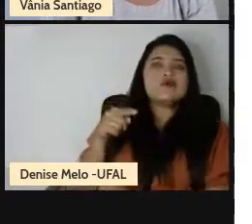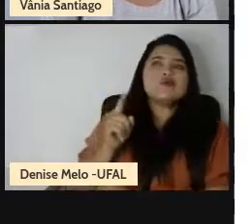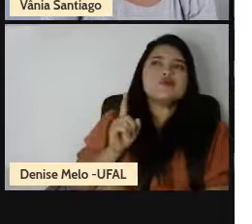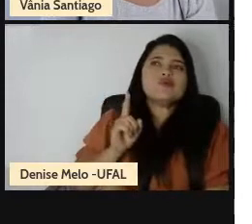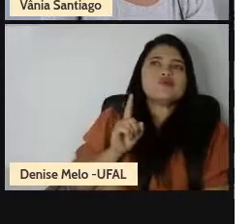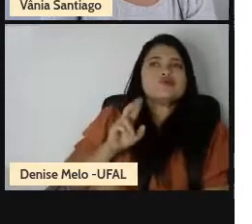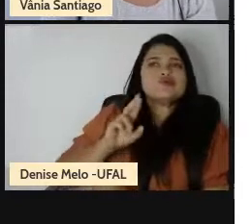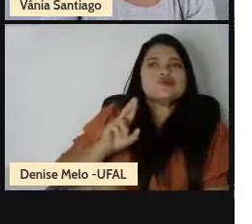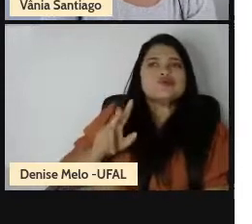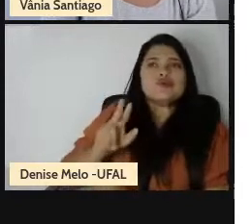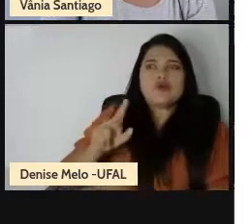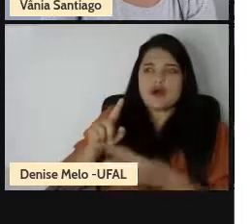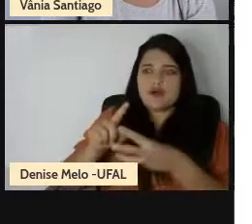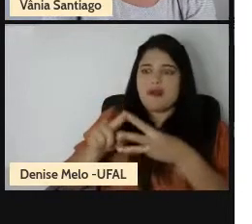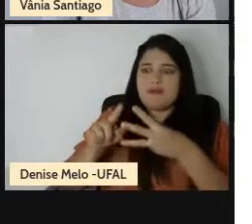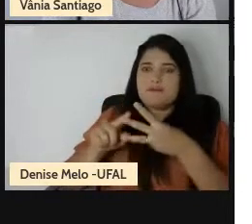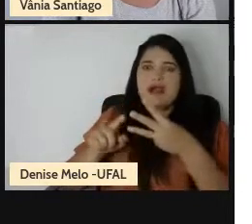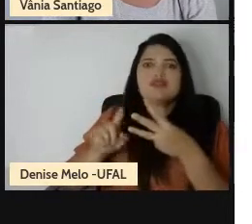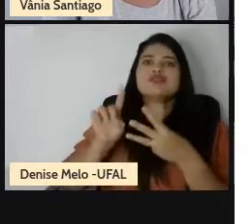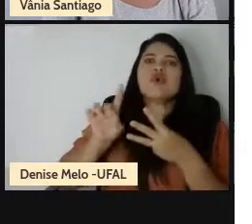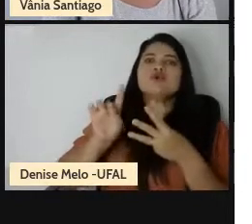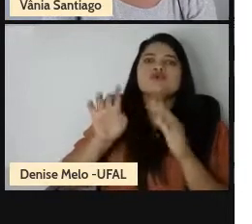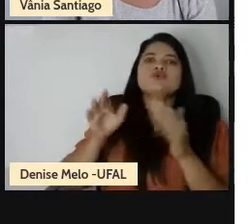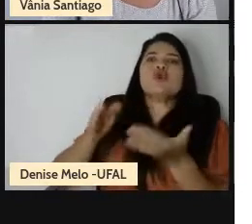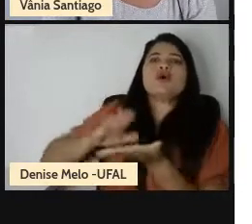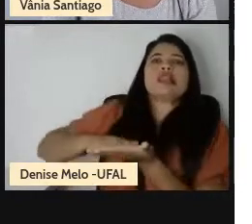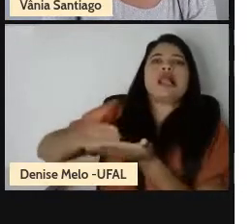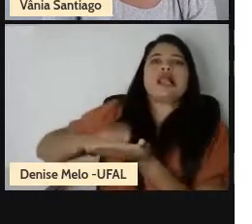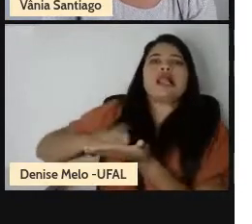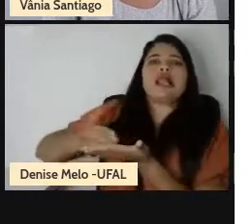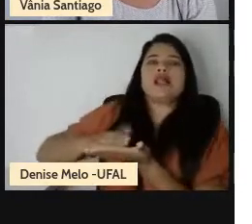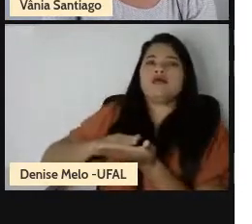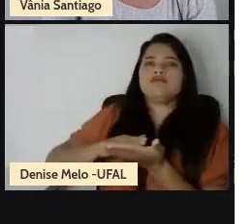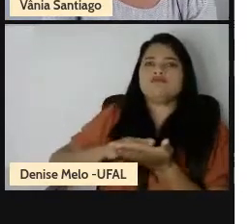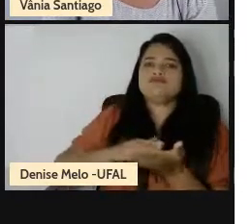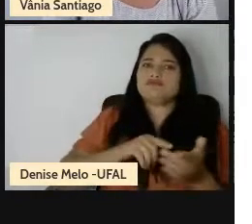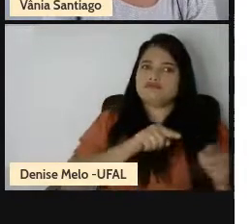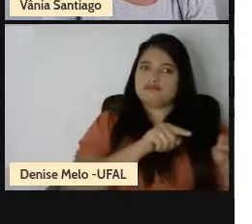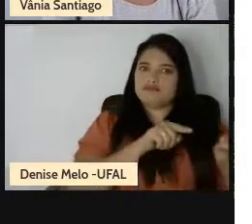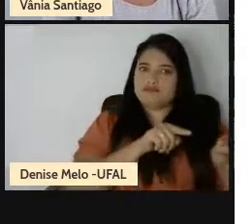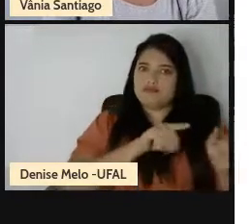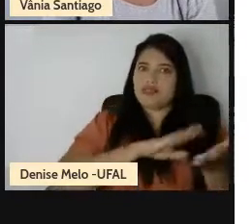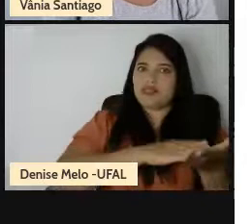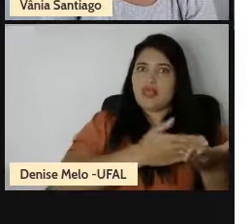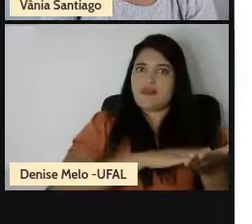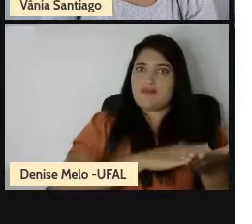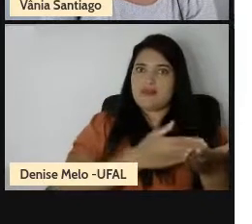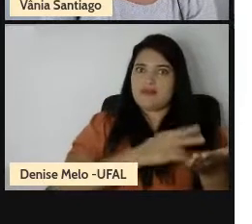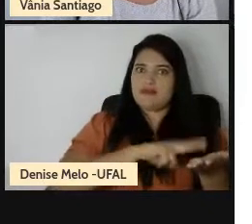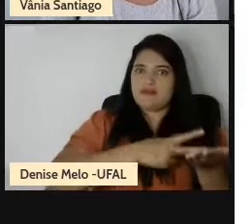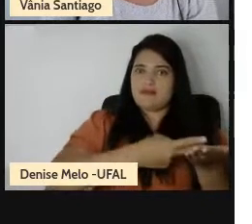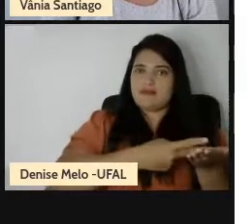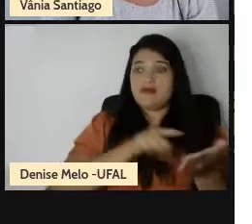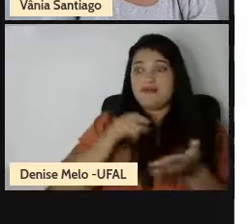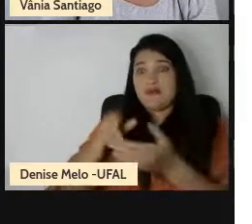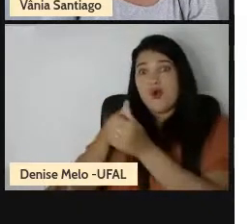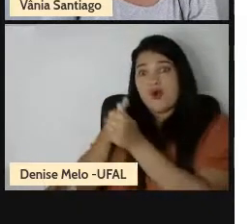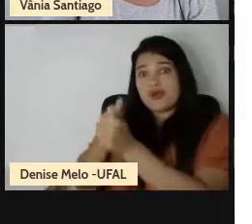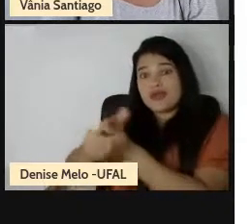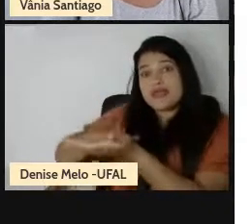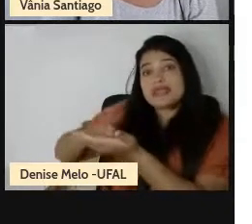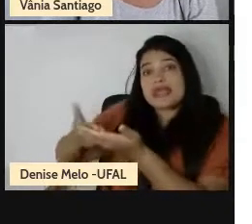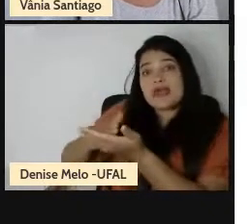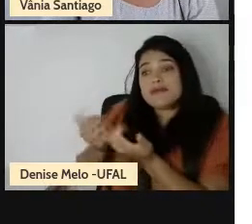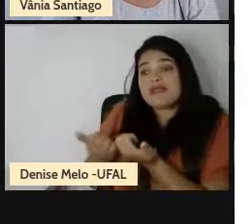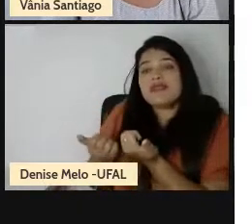pouca coisa, para somente traduzir o discurso, o guia-intérprete é responsável por possibilitar ao